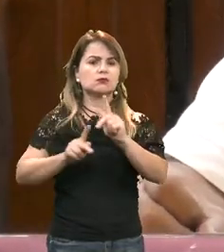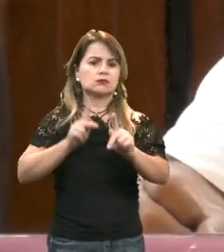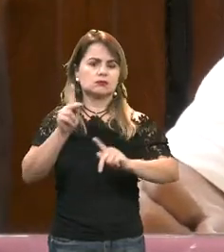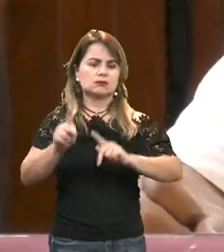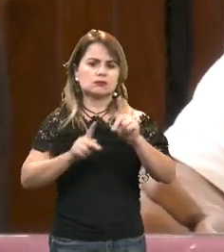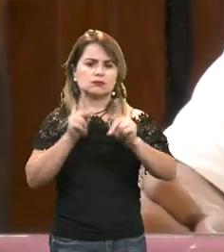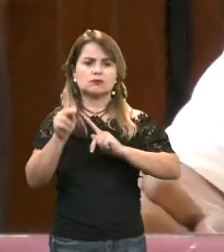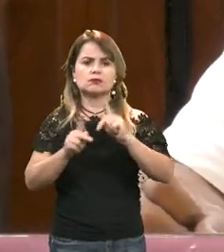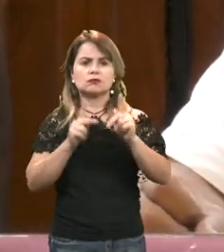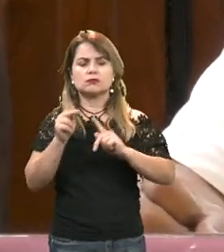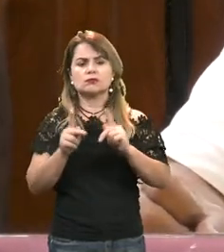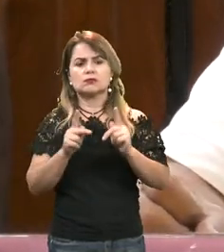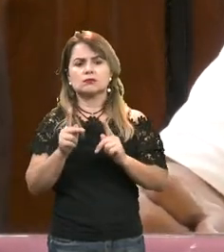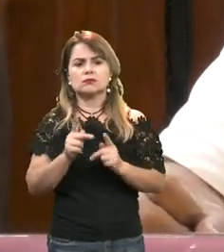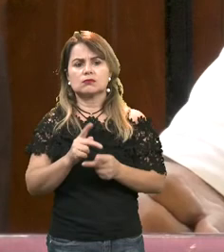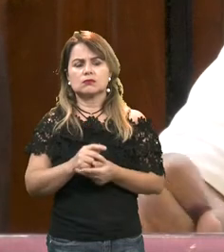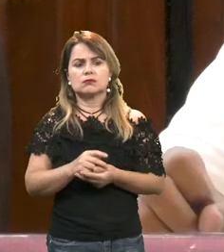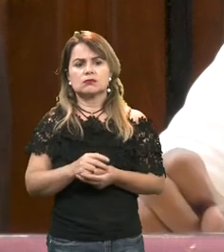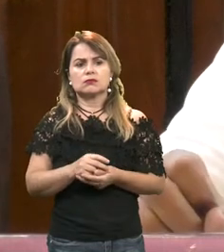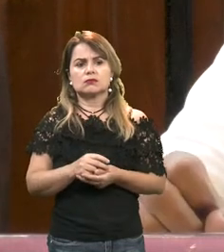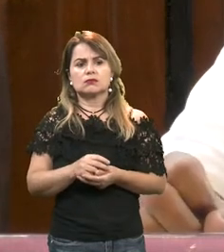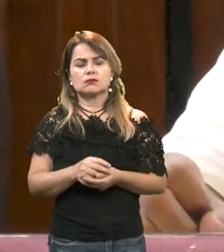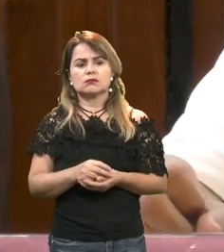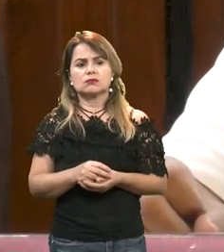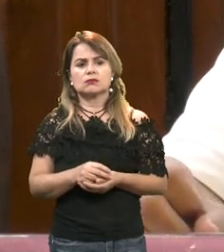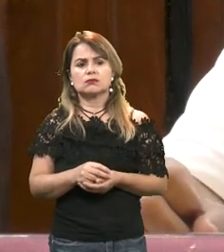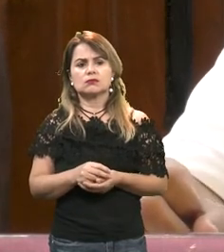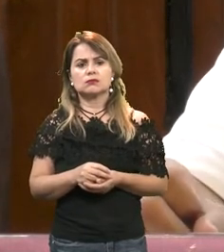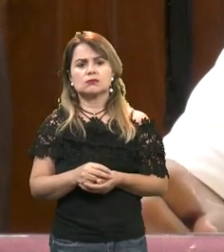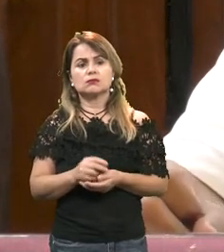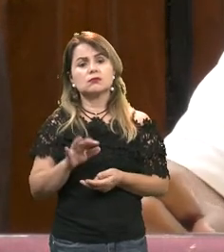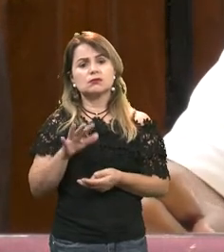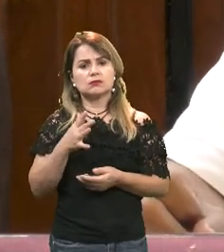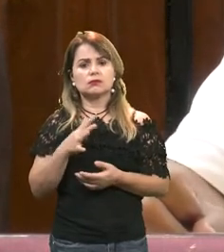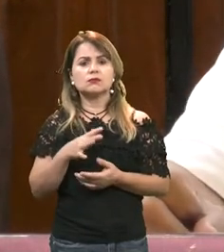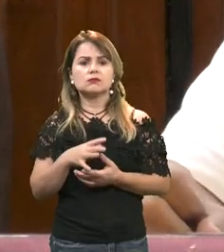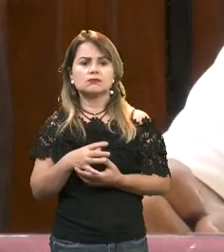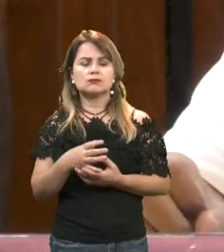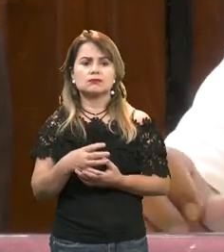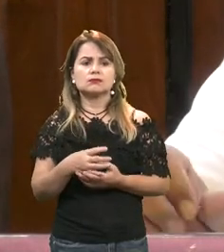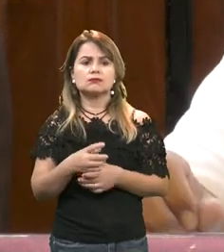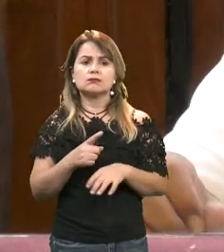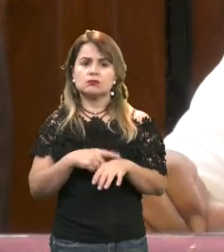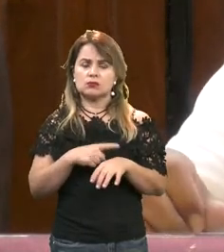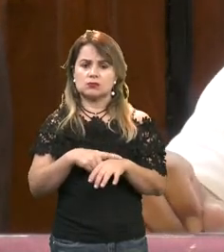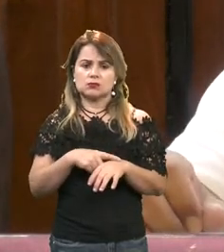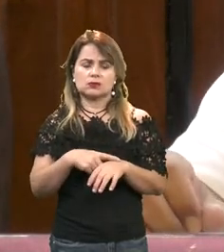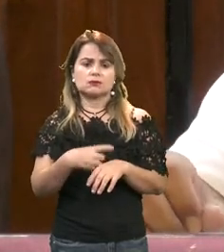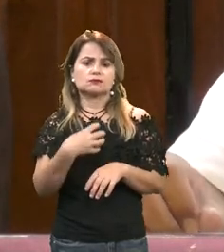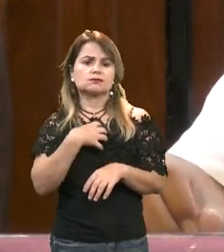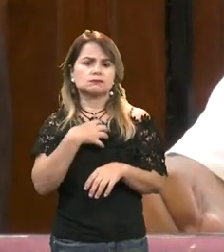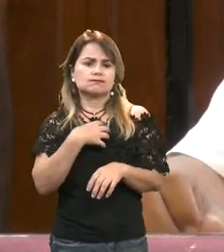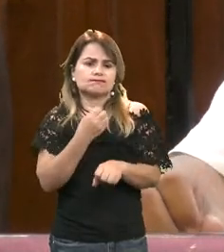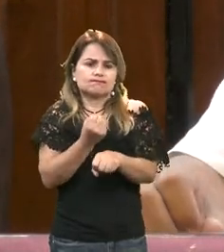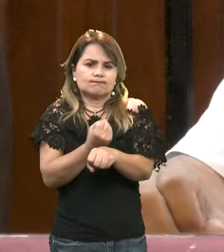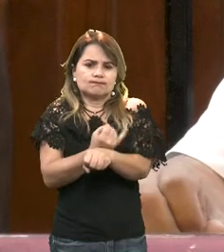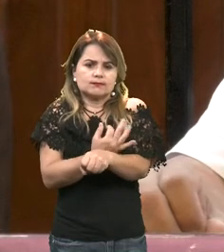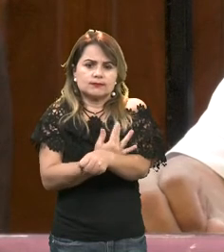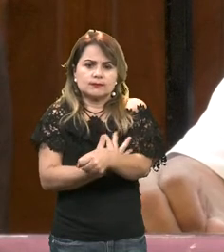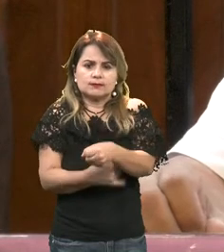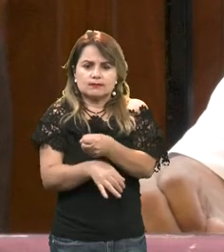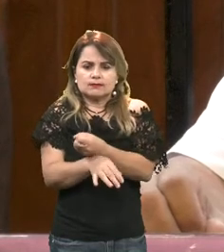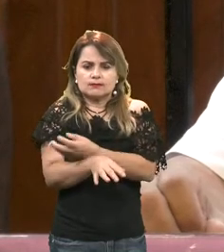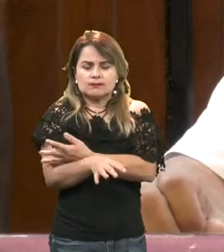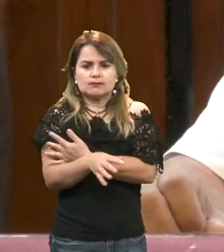em algum momento, a gente emociono até de ouvir aí as mães